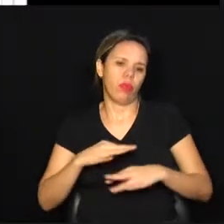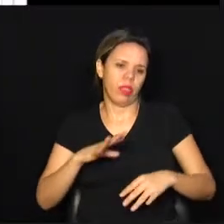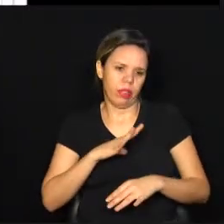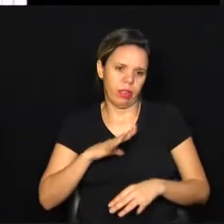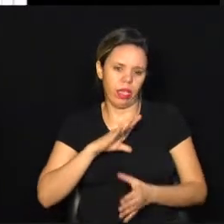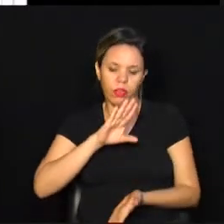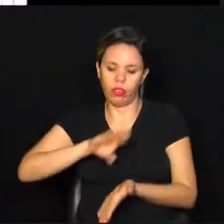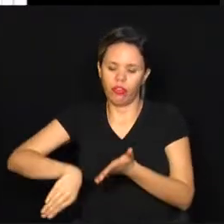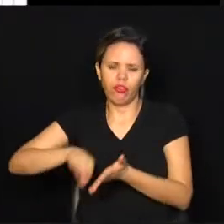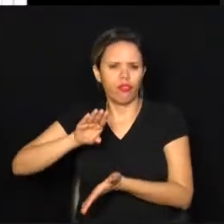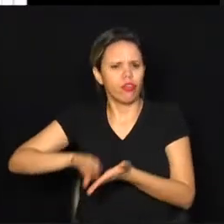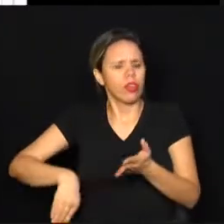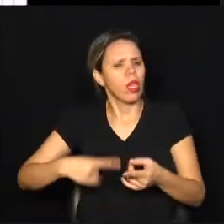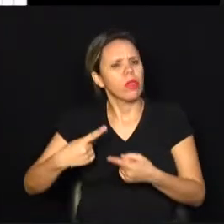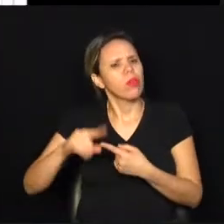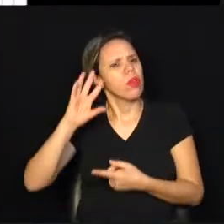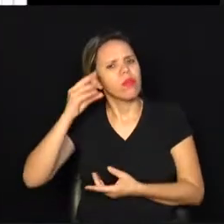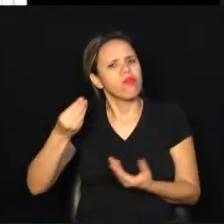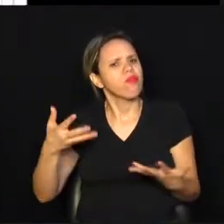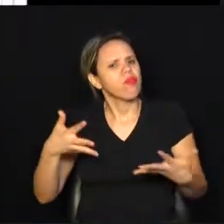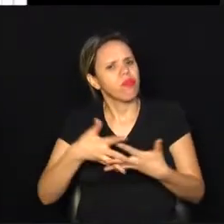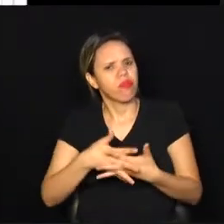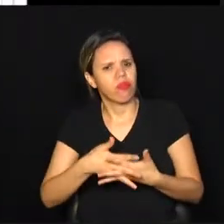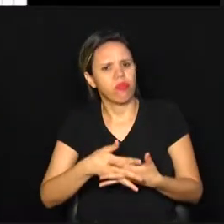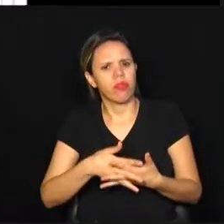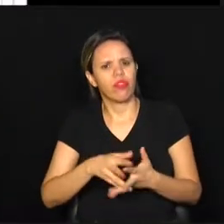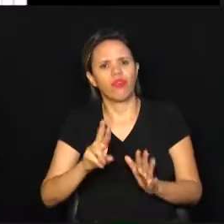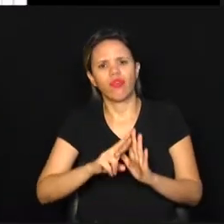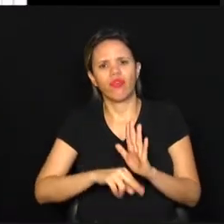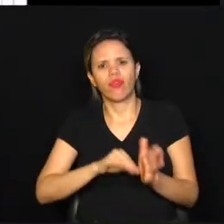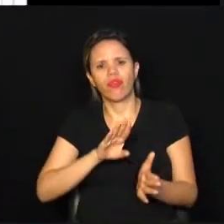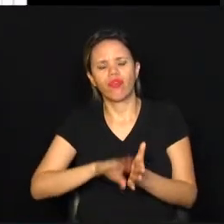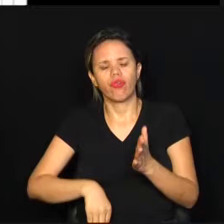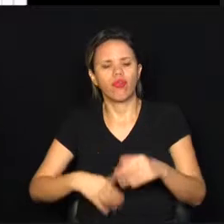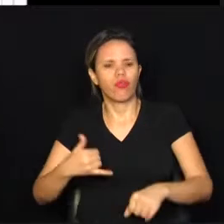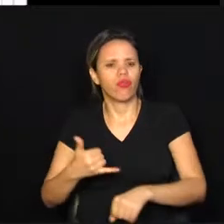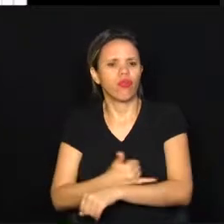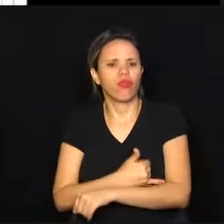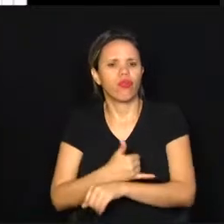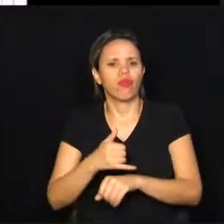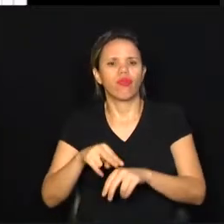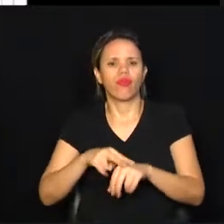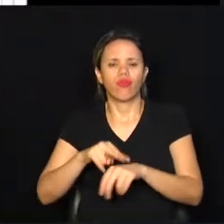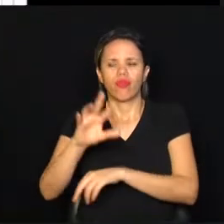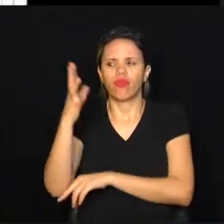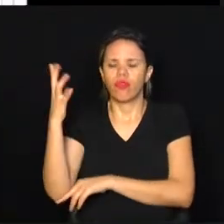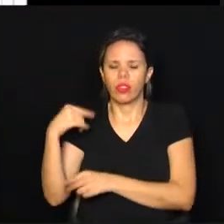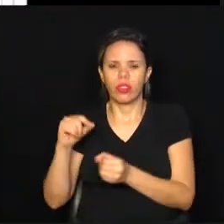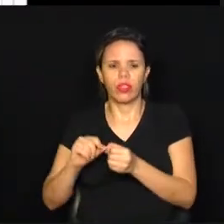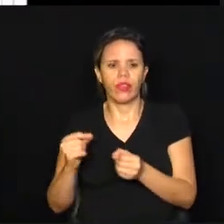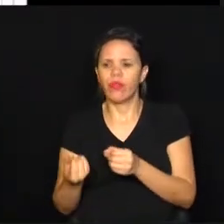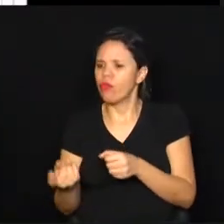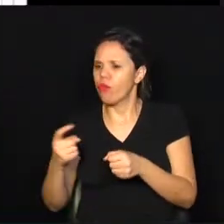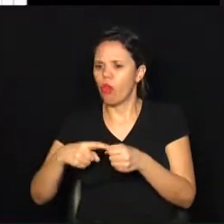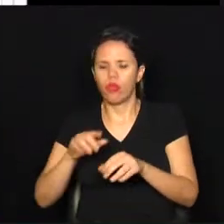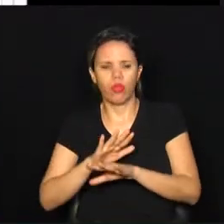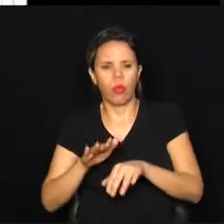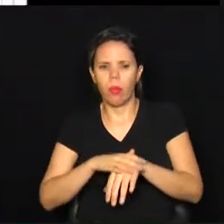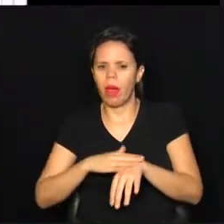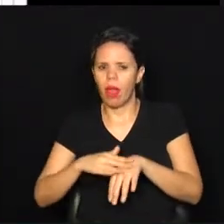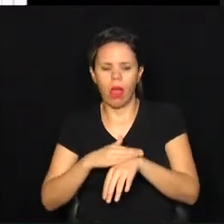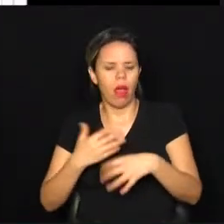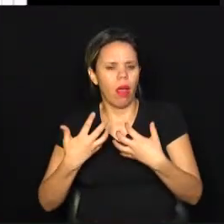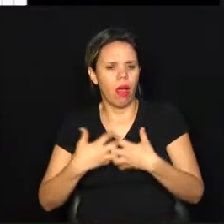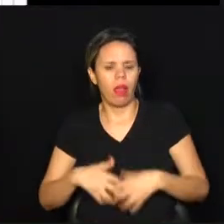tirado do plano diretor toda a regulação de infraestruturas verdes que a gente fez, e esse debate não voltou mais, né? Nós temos